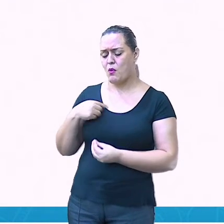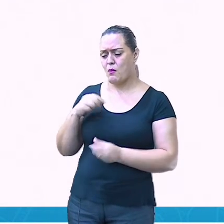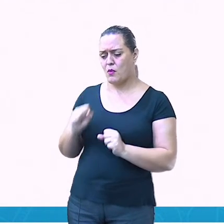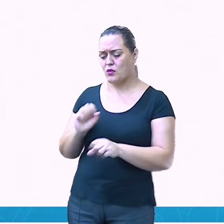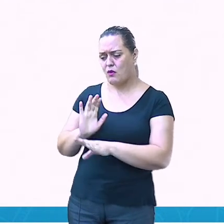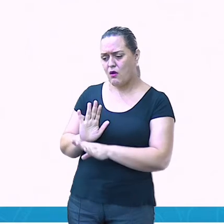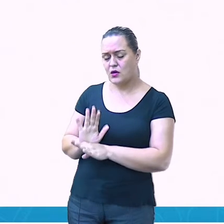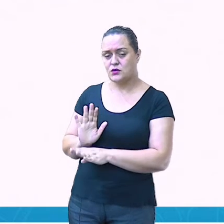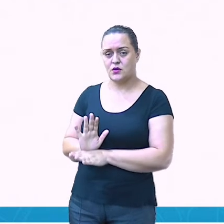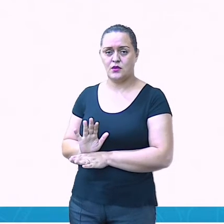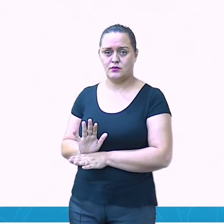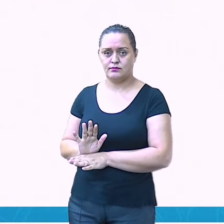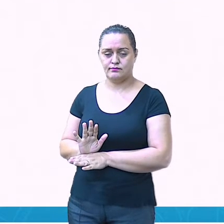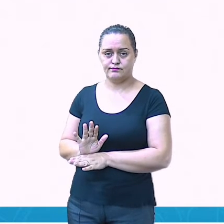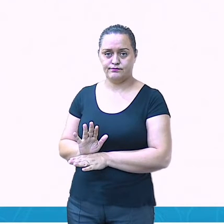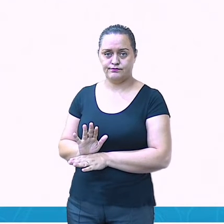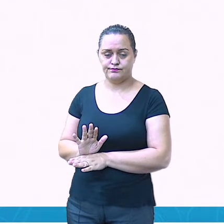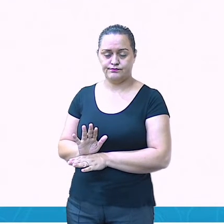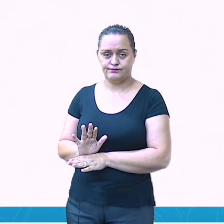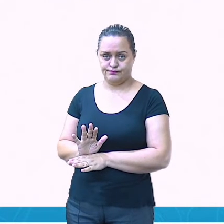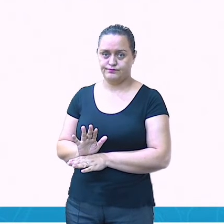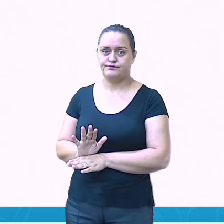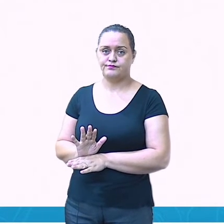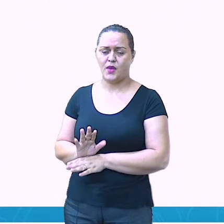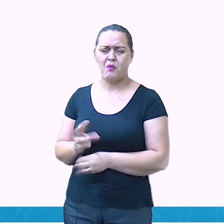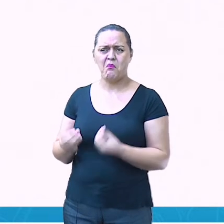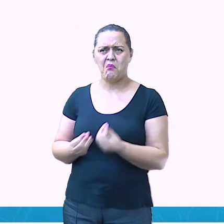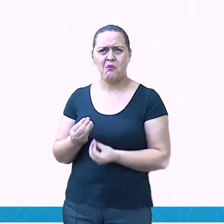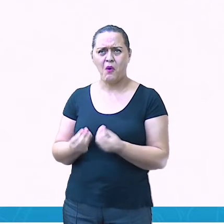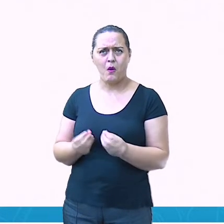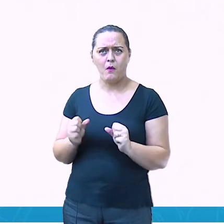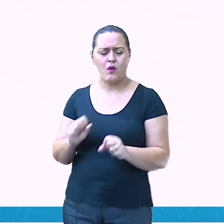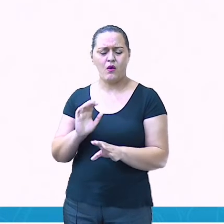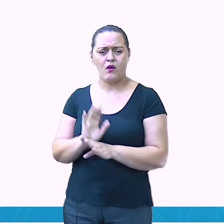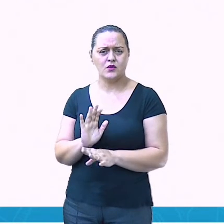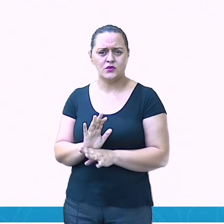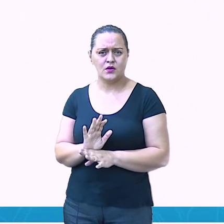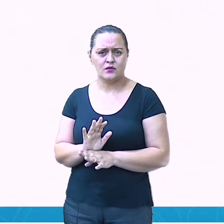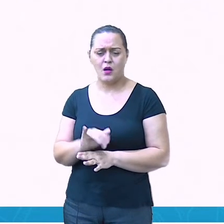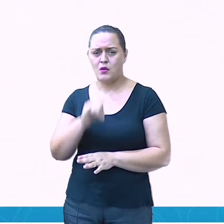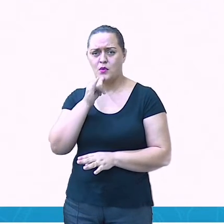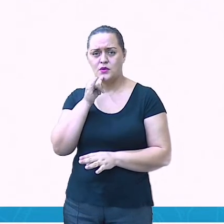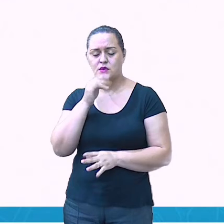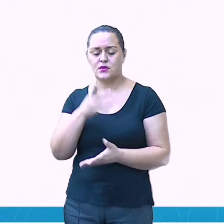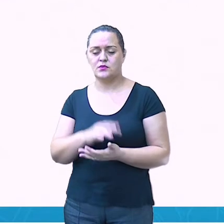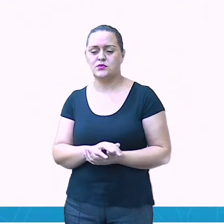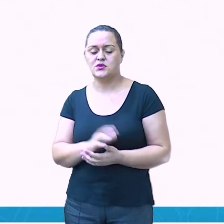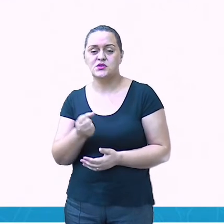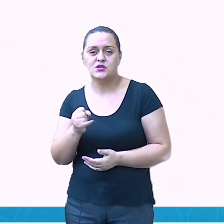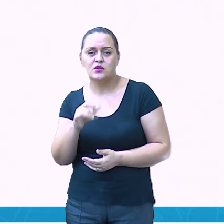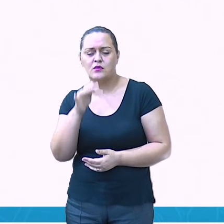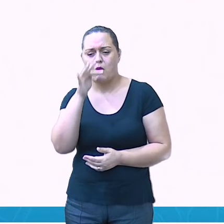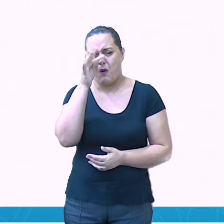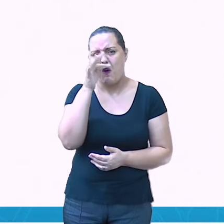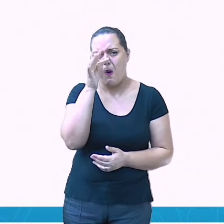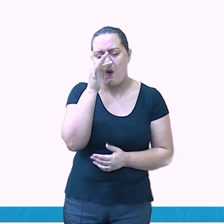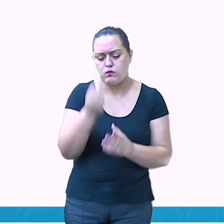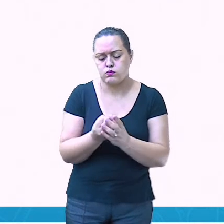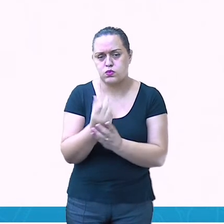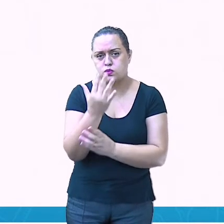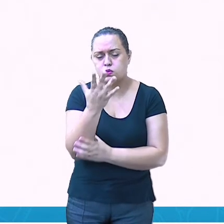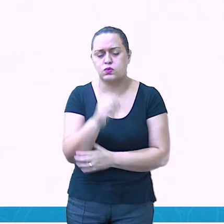espécie? Eu posso, se for uma espécie vegetal, olhar se ela tem sementes,